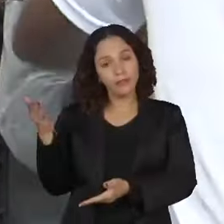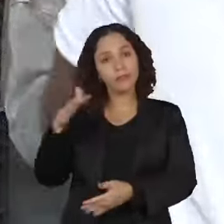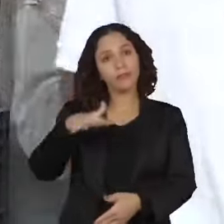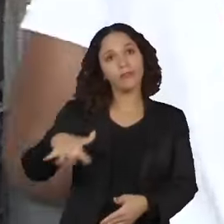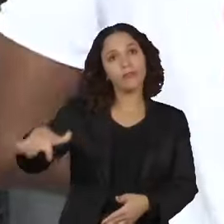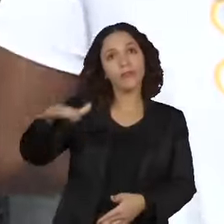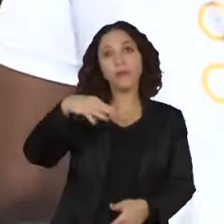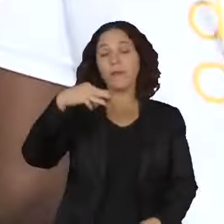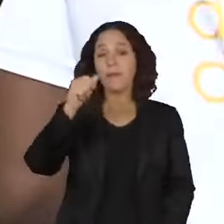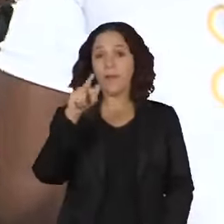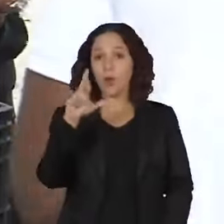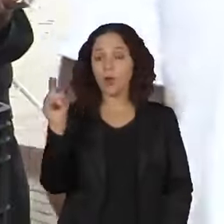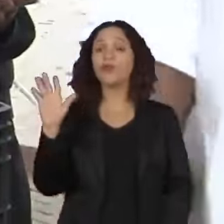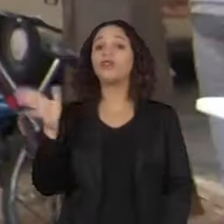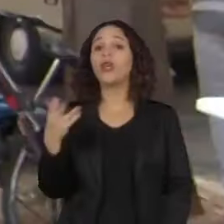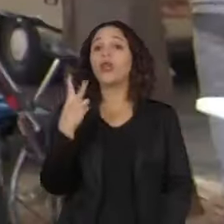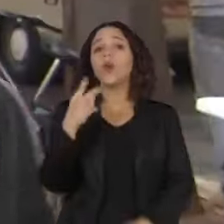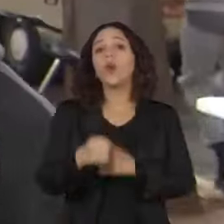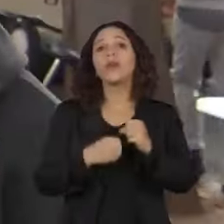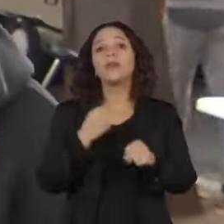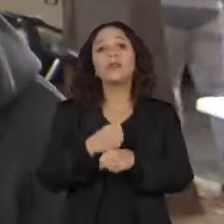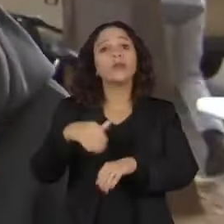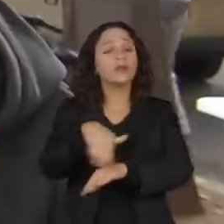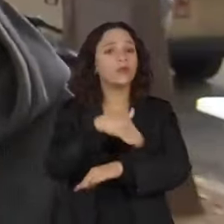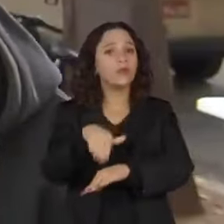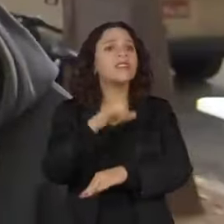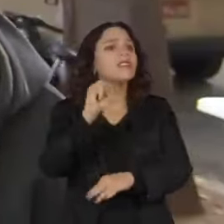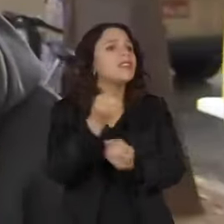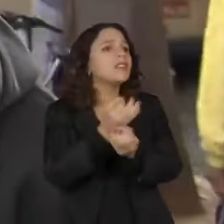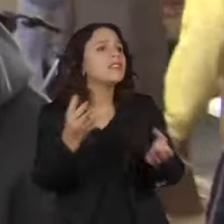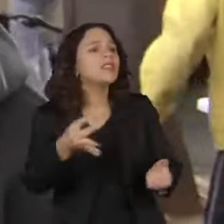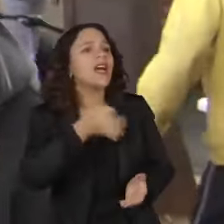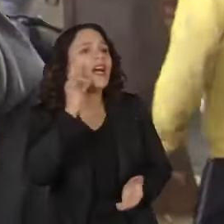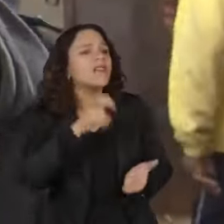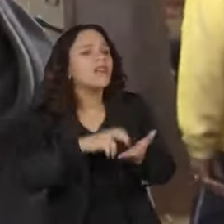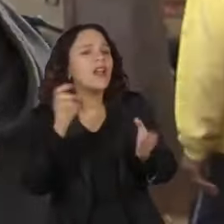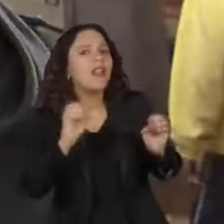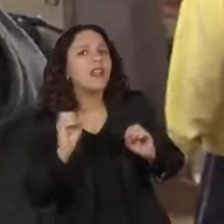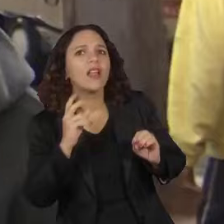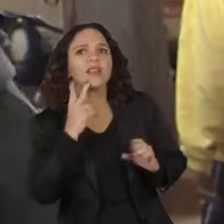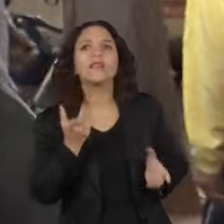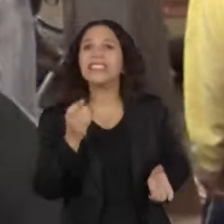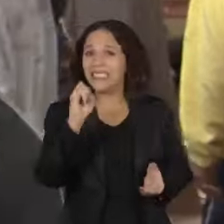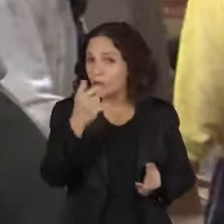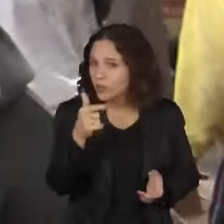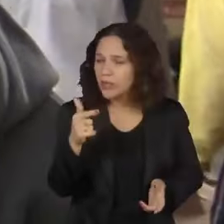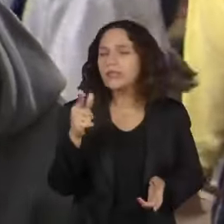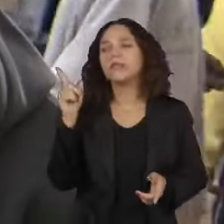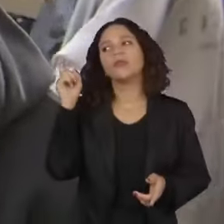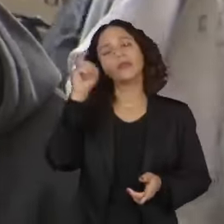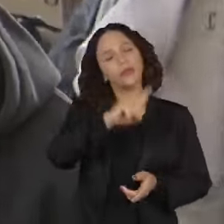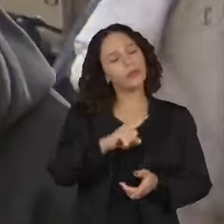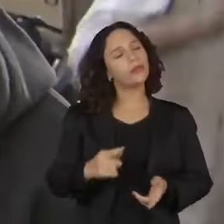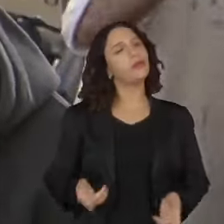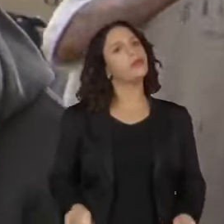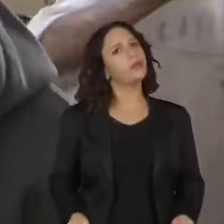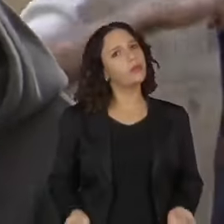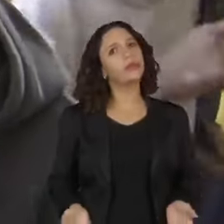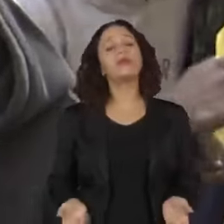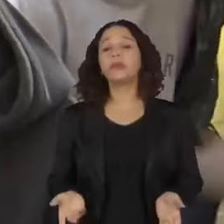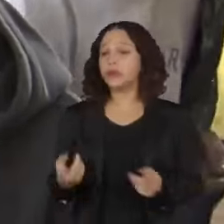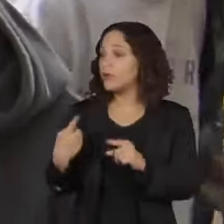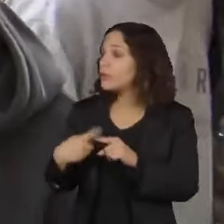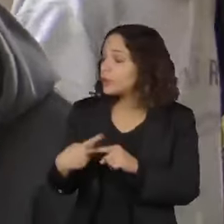nas ruas há do anos todos os dias sem esse café como é que ficaria a manhã do Senhor difícil difícil difícil